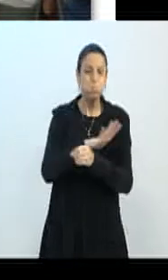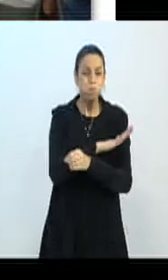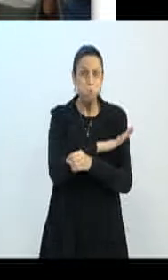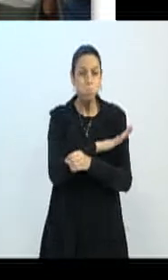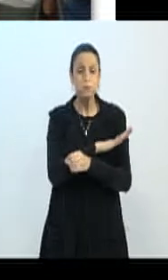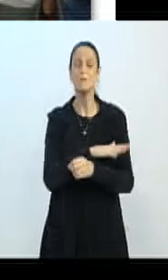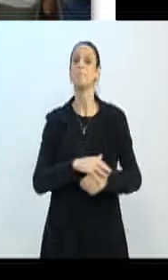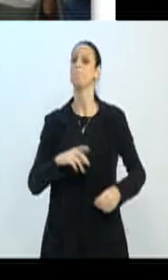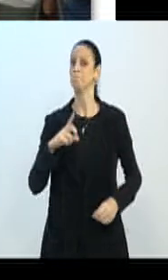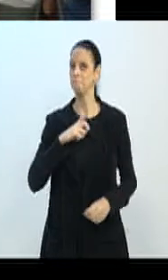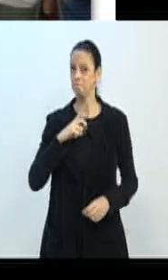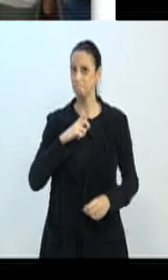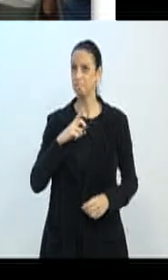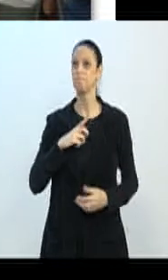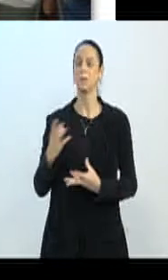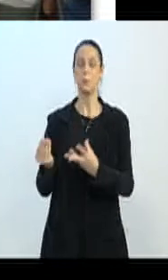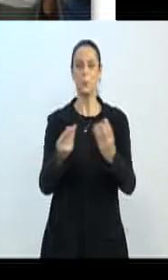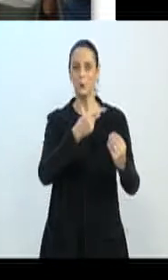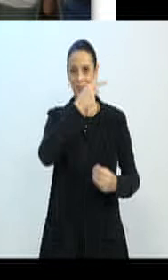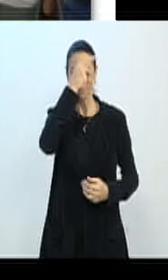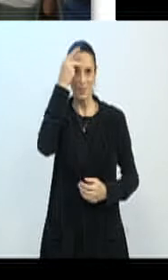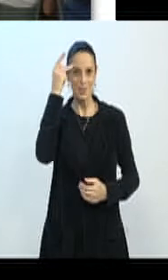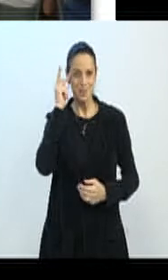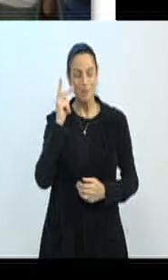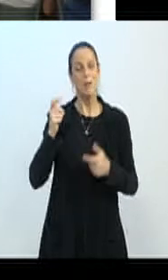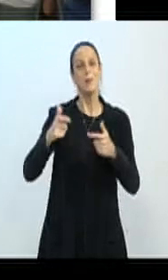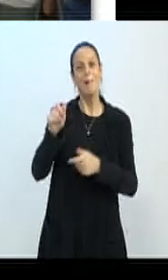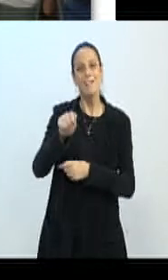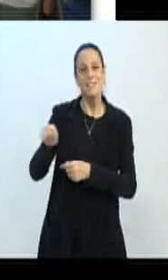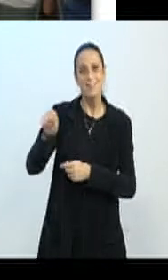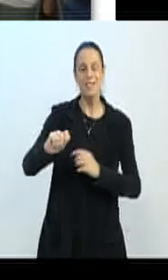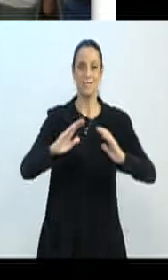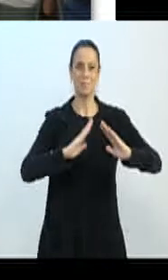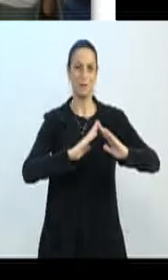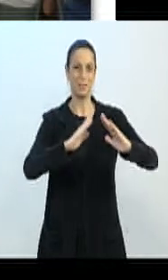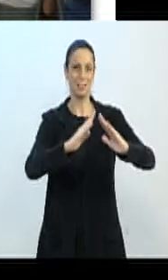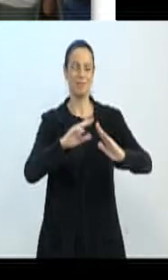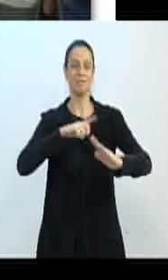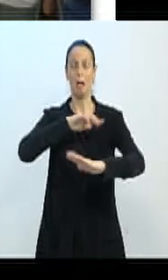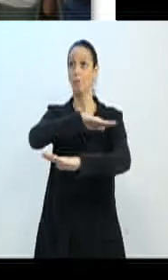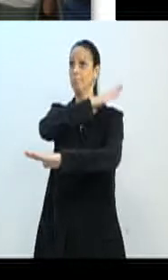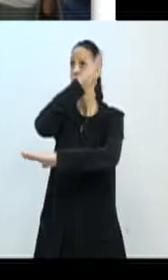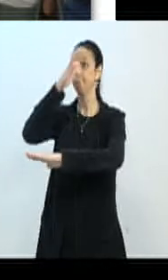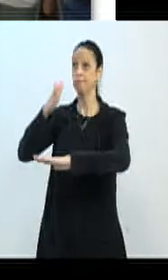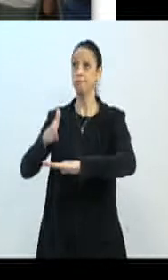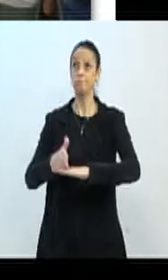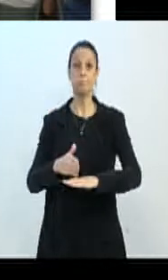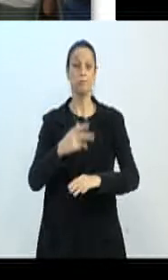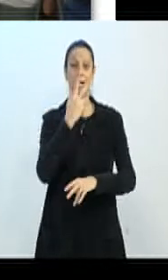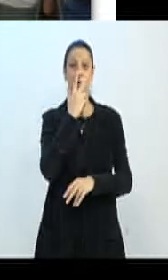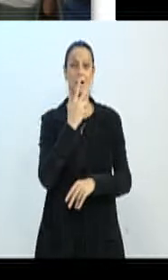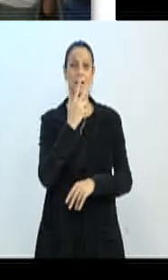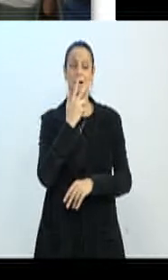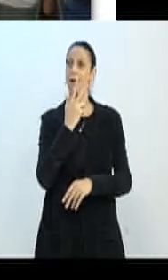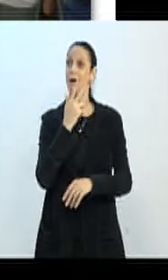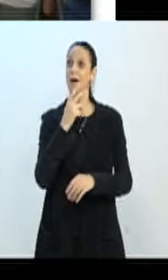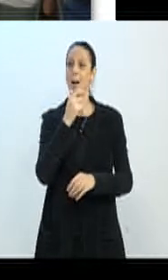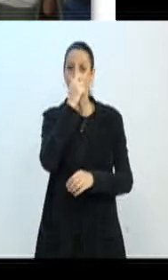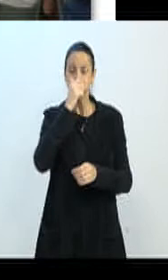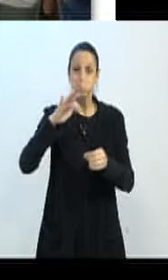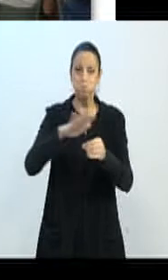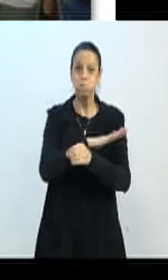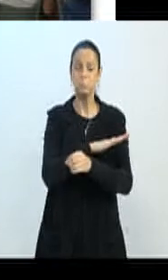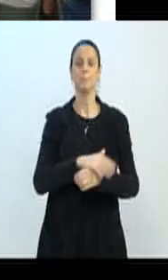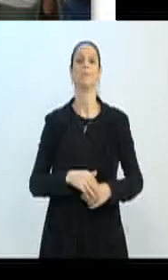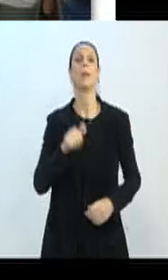espaço ali do do da associação de moradores aquele galpão ali autor em prol de Uma Família da região o Dila que é e